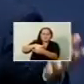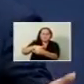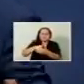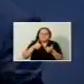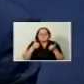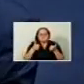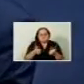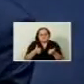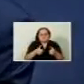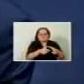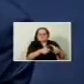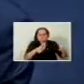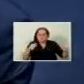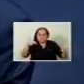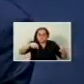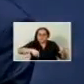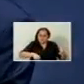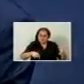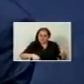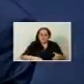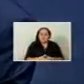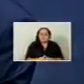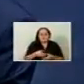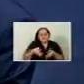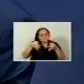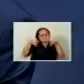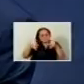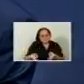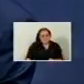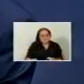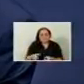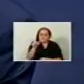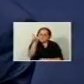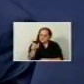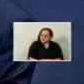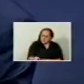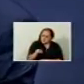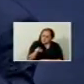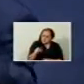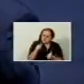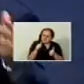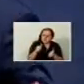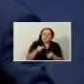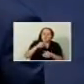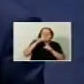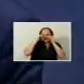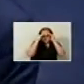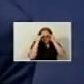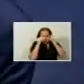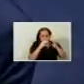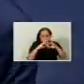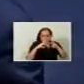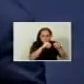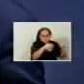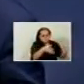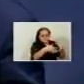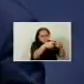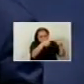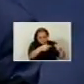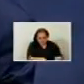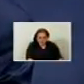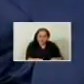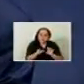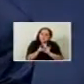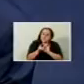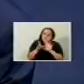ampla aqui na casa e com a certeza que o senhor vai fazer um grande mandato, respeitando todas as bancadas, permitindo